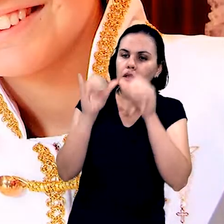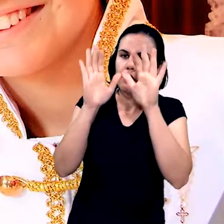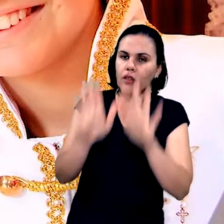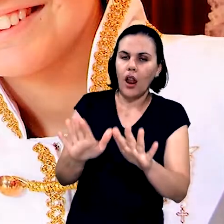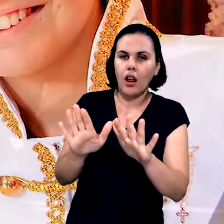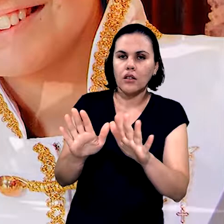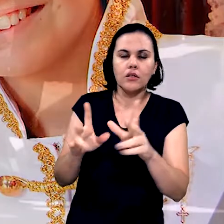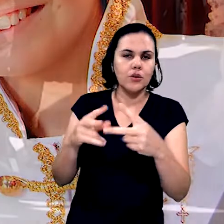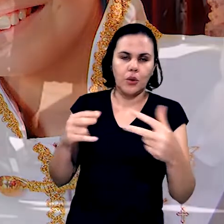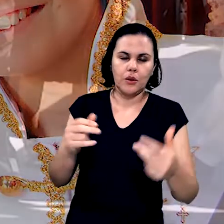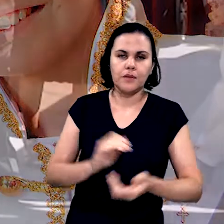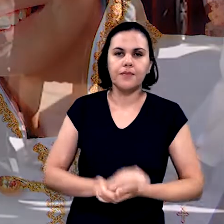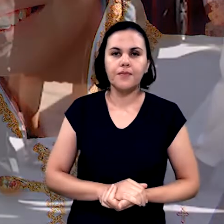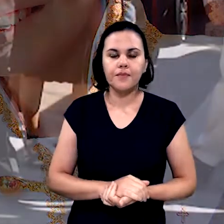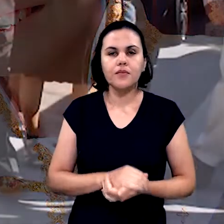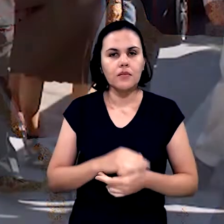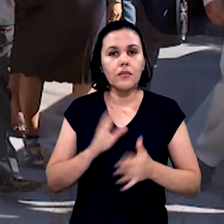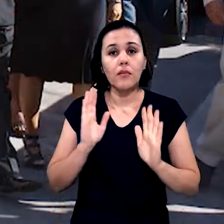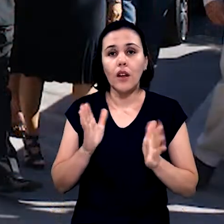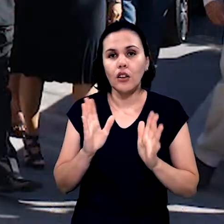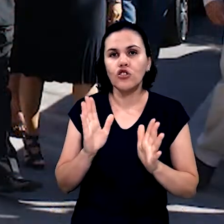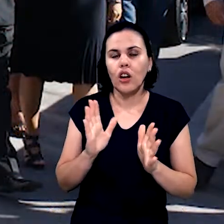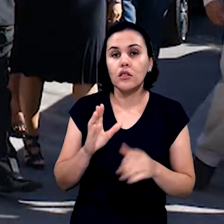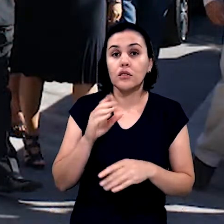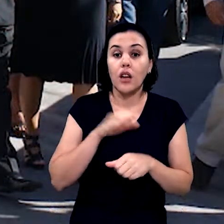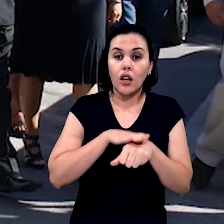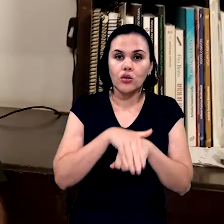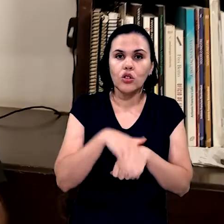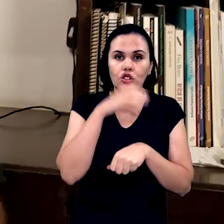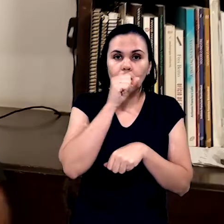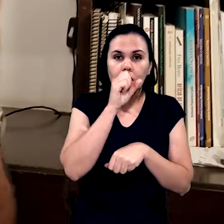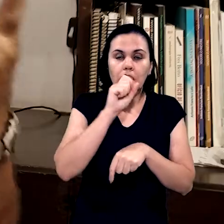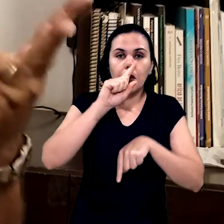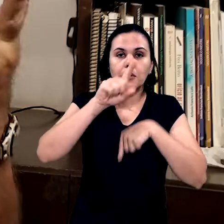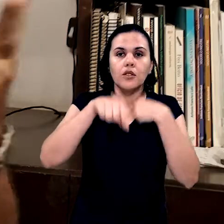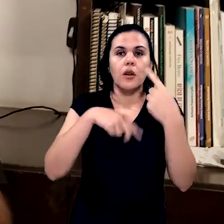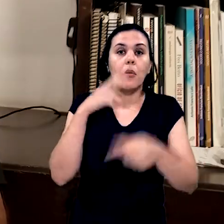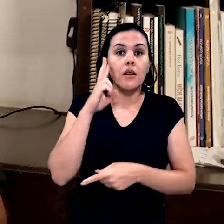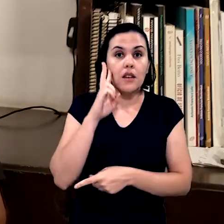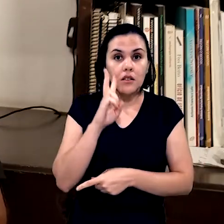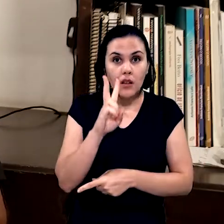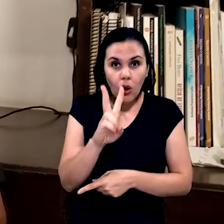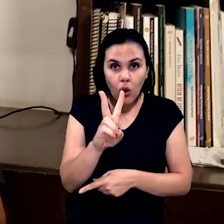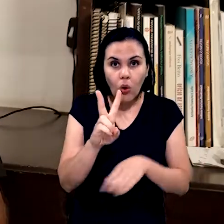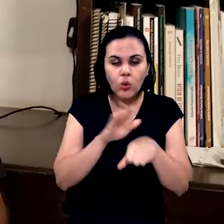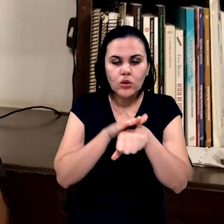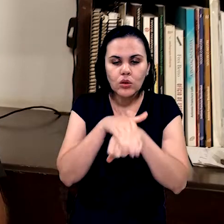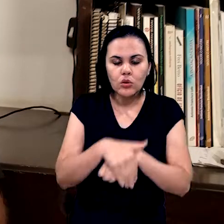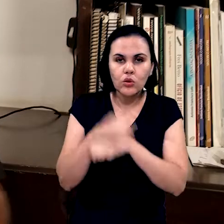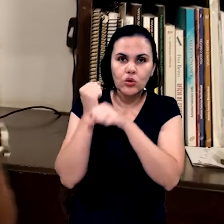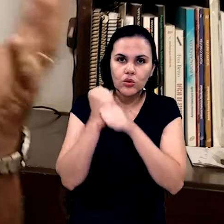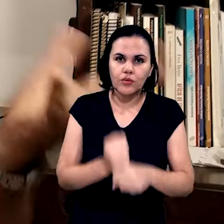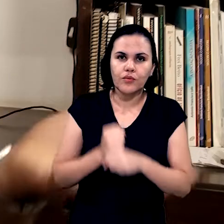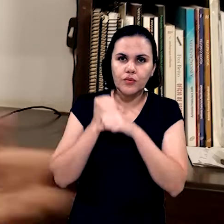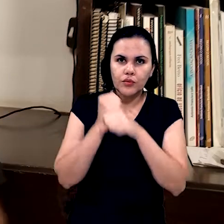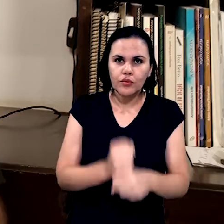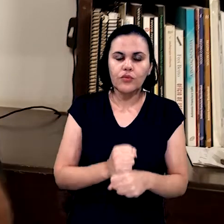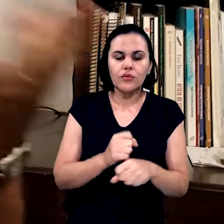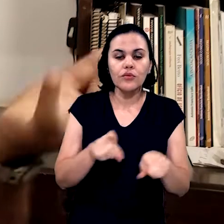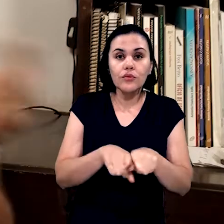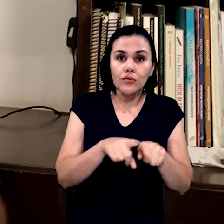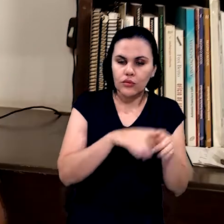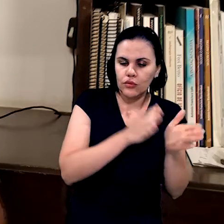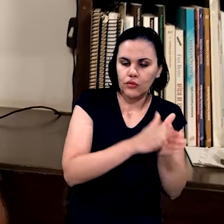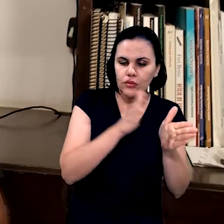bandeira do Império e aquela coisa toda. Né? Já estamos à noite do sábado, à noite tem a segunda noite da soca. E aí é